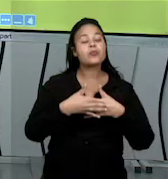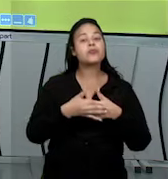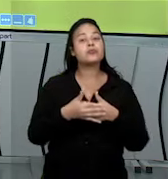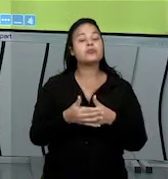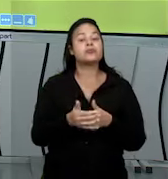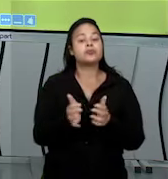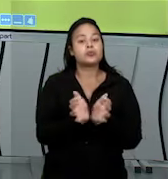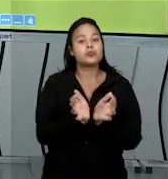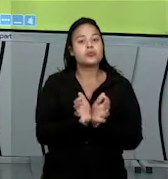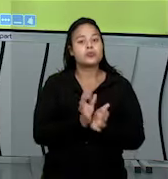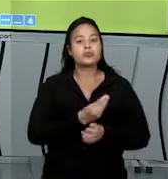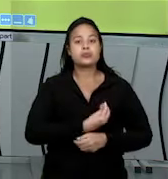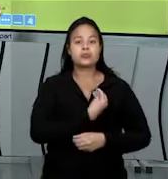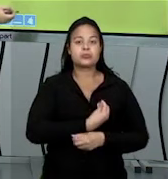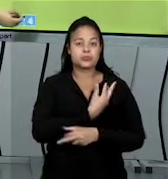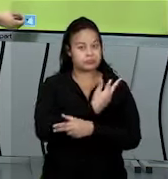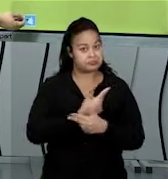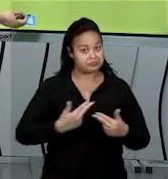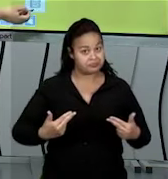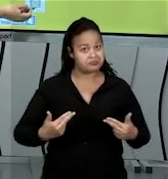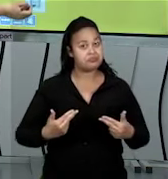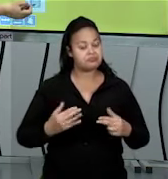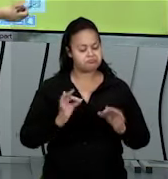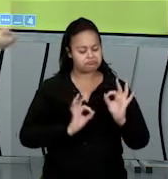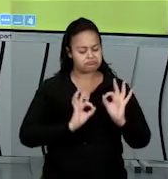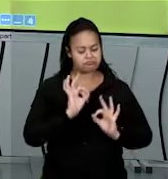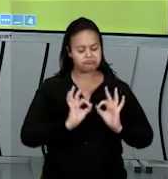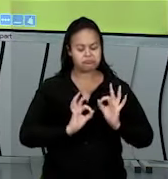seres vivos.